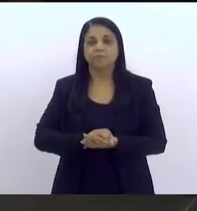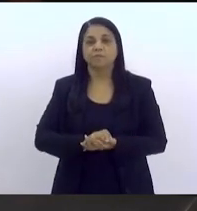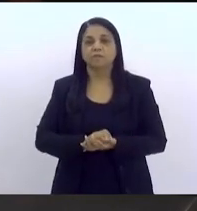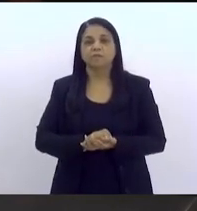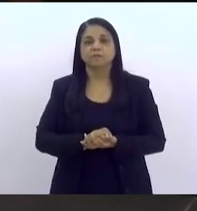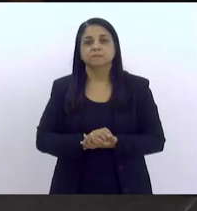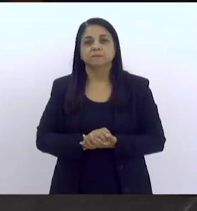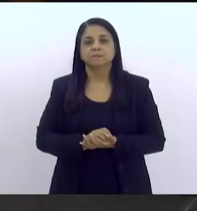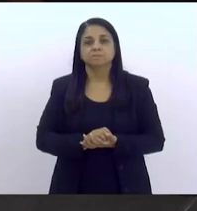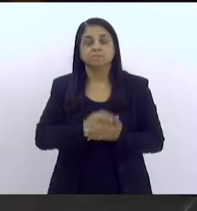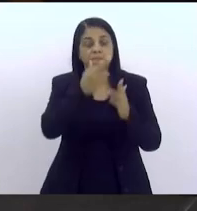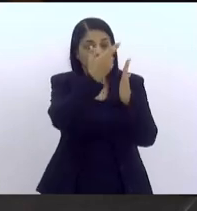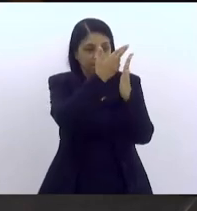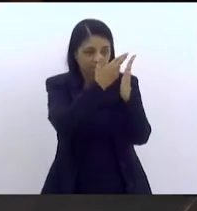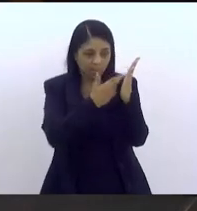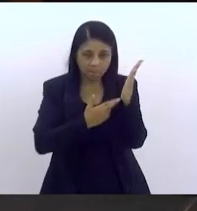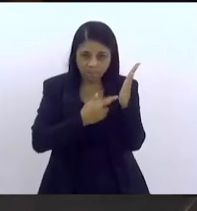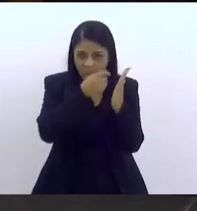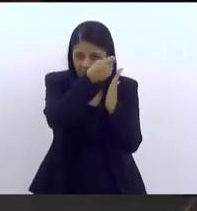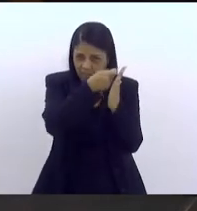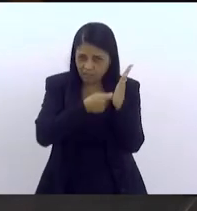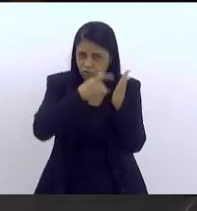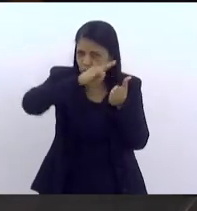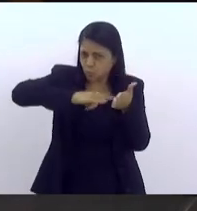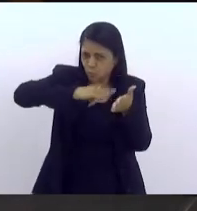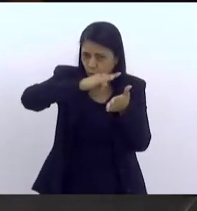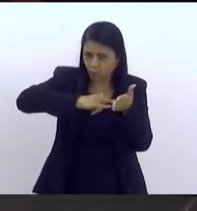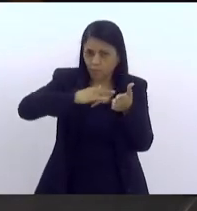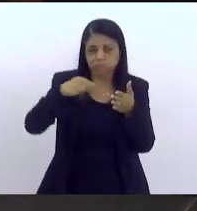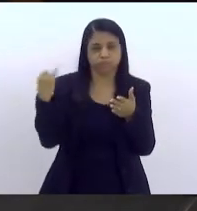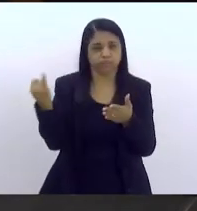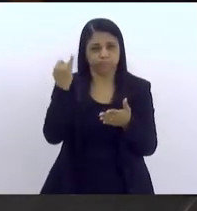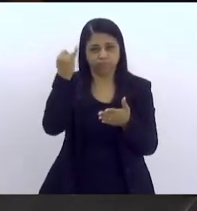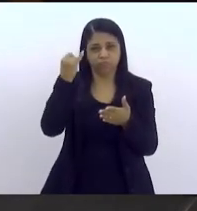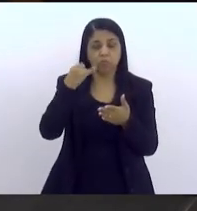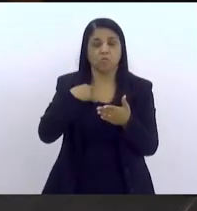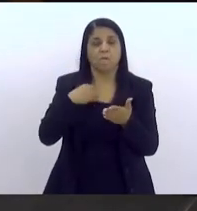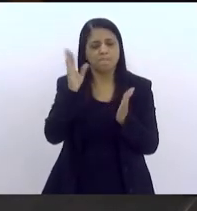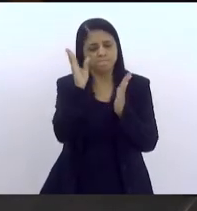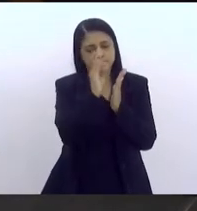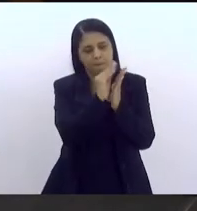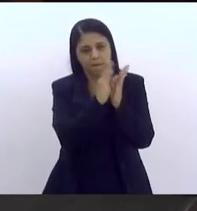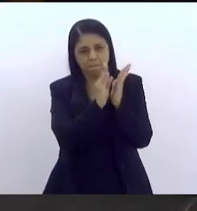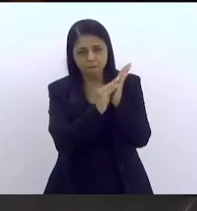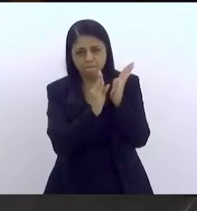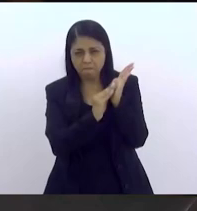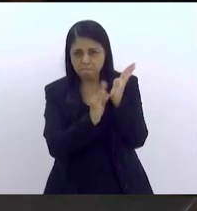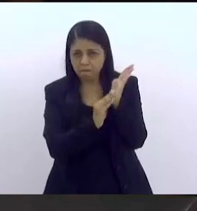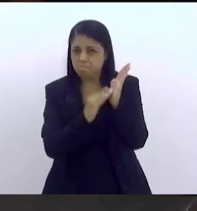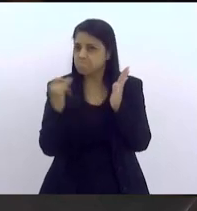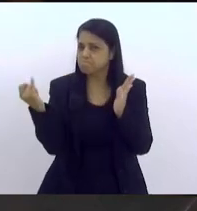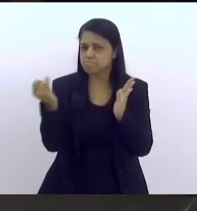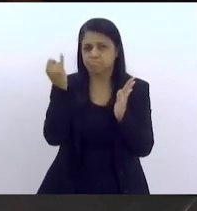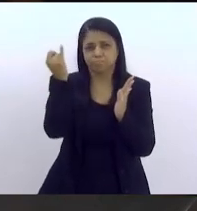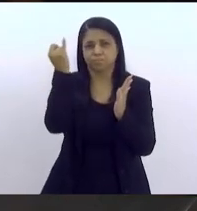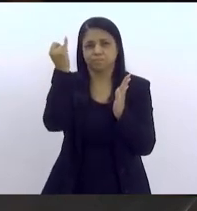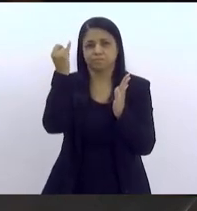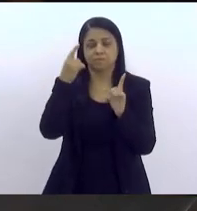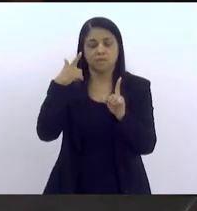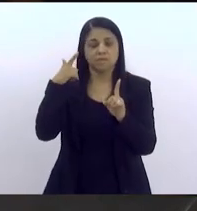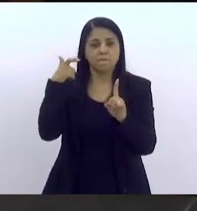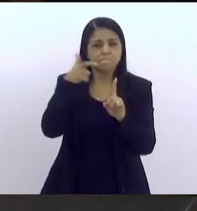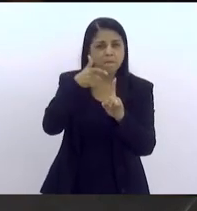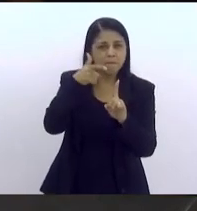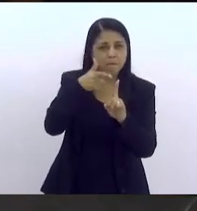contamos nesse relatório importantíssimo né com uma série de observações importantes né sobre os ataques as